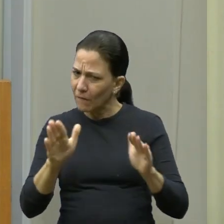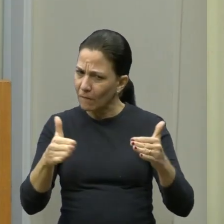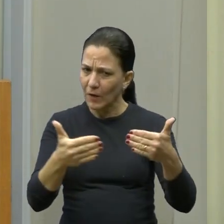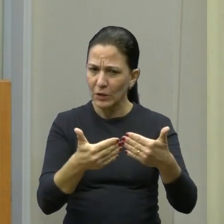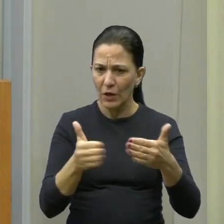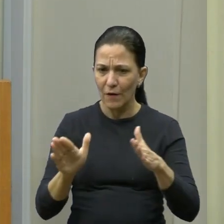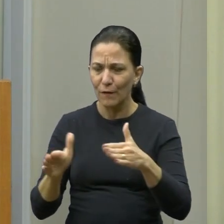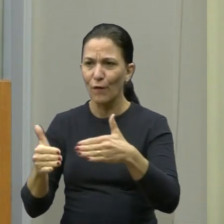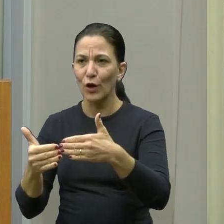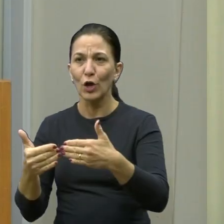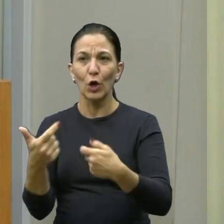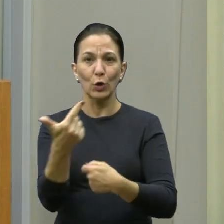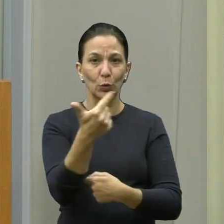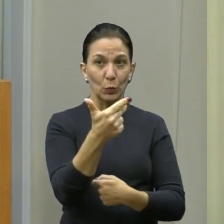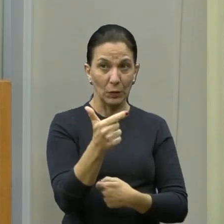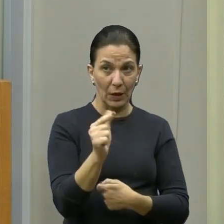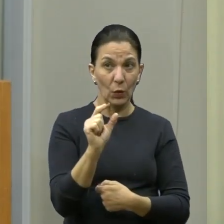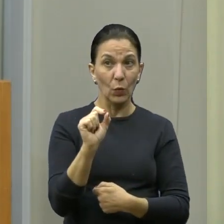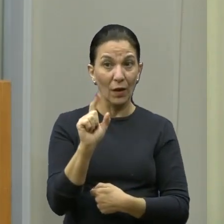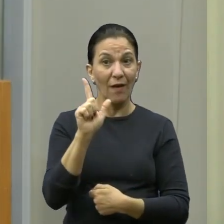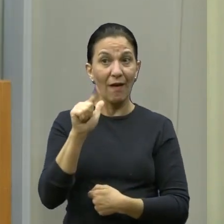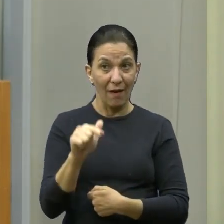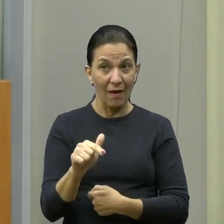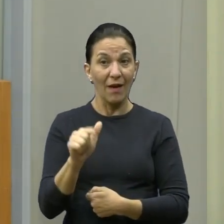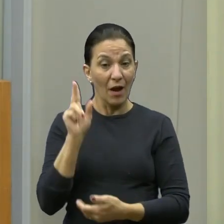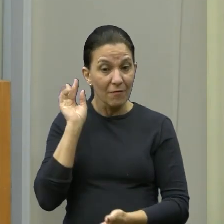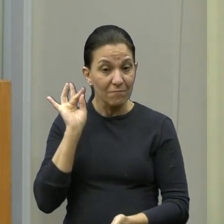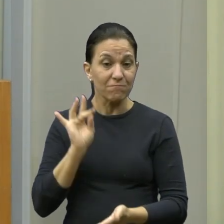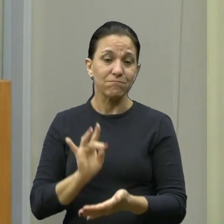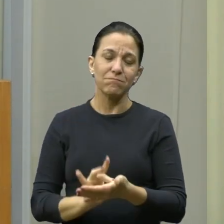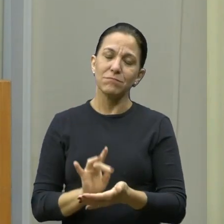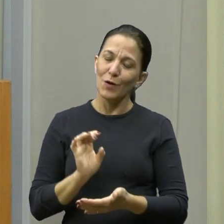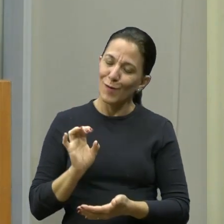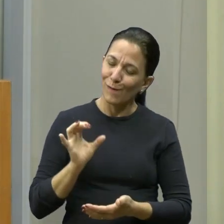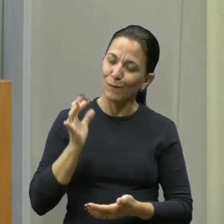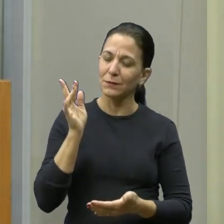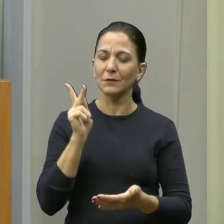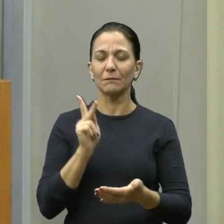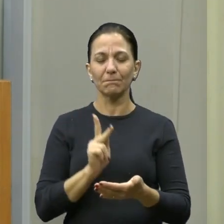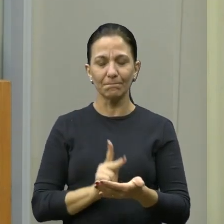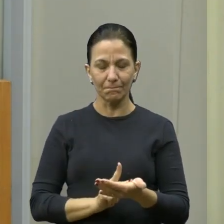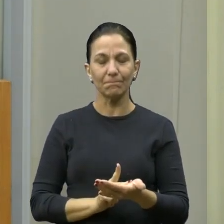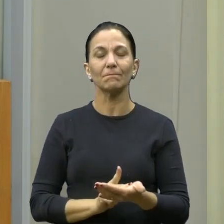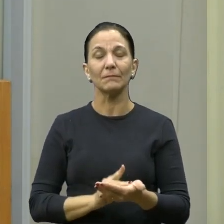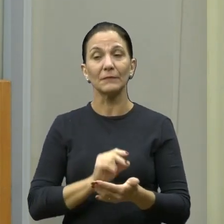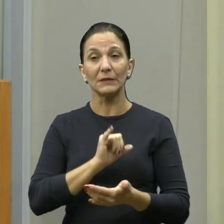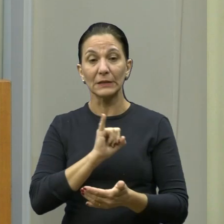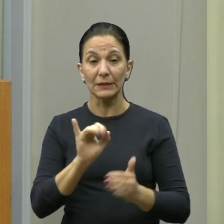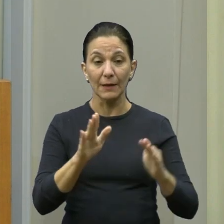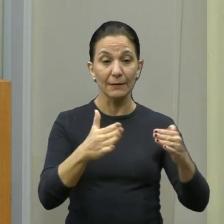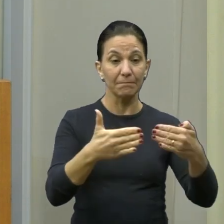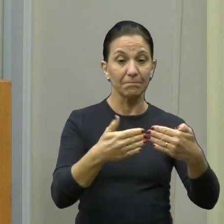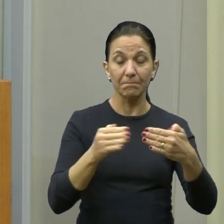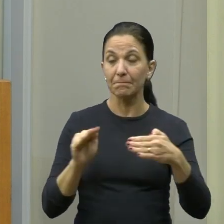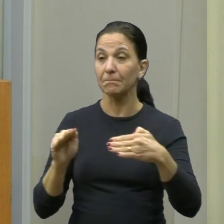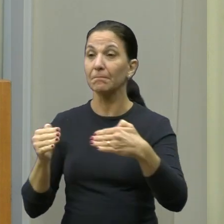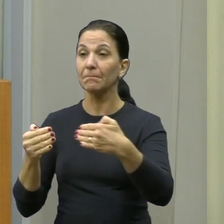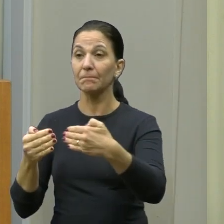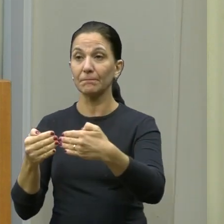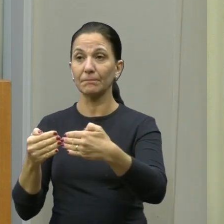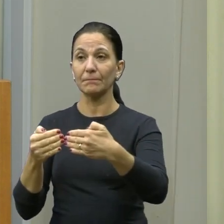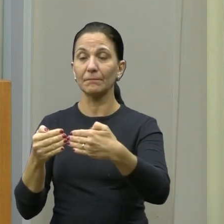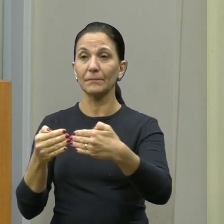de escolas, o fechamento de escolas é uma realidade, né? Porque se não existe fechamento de